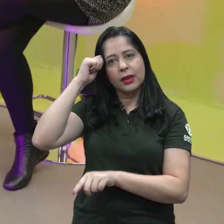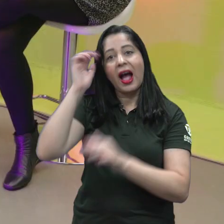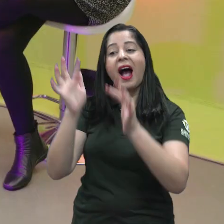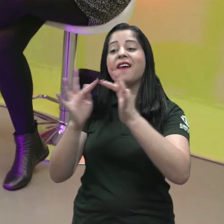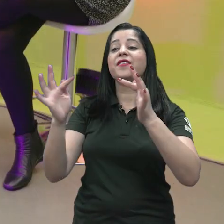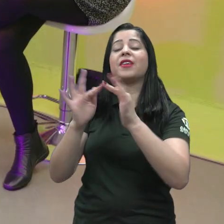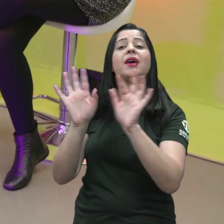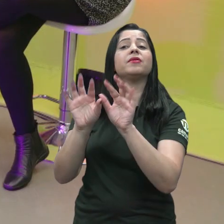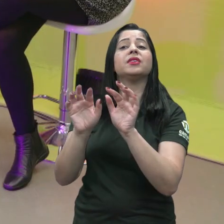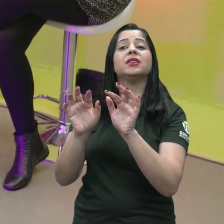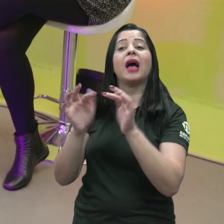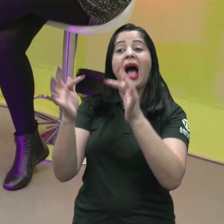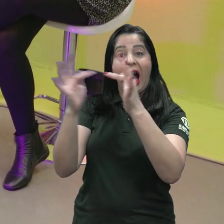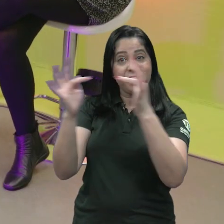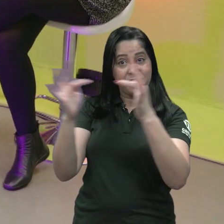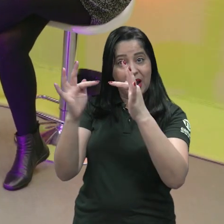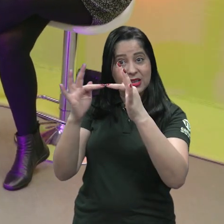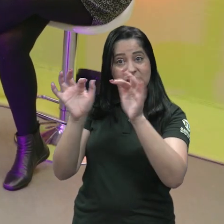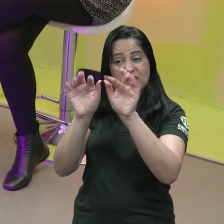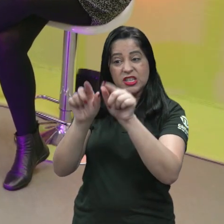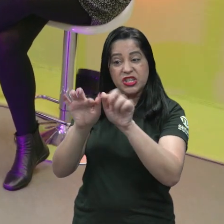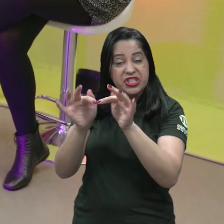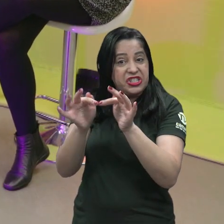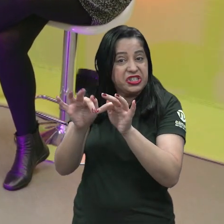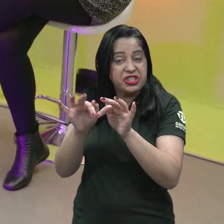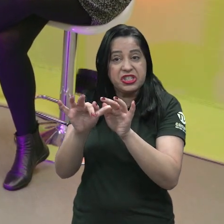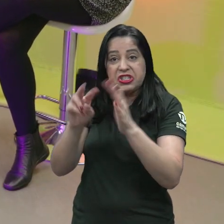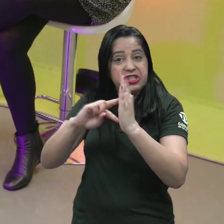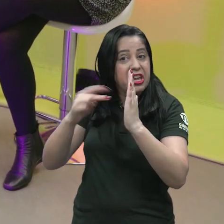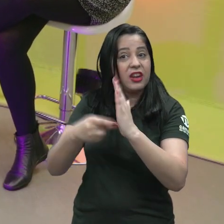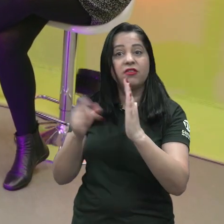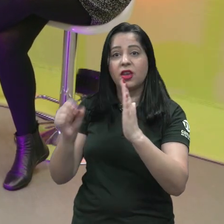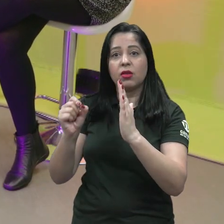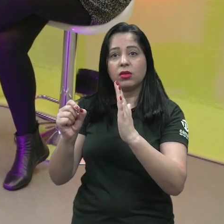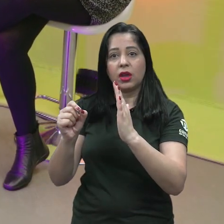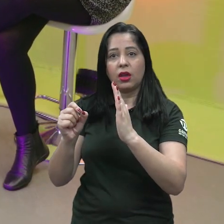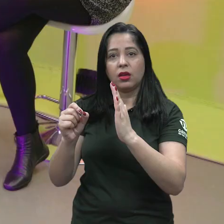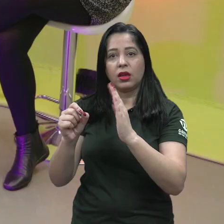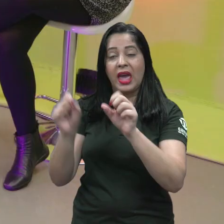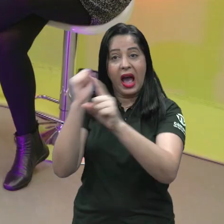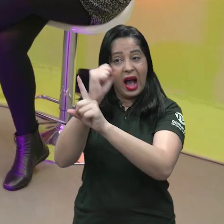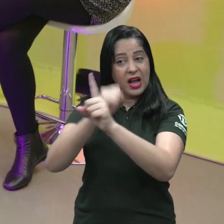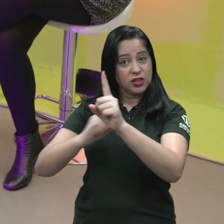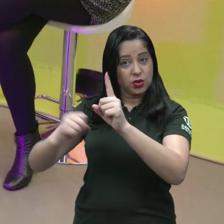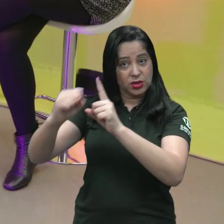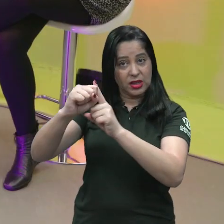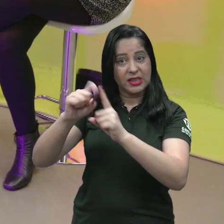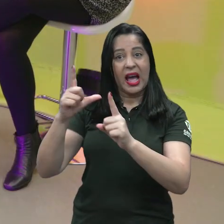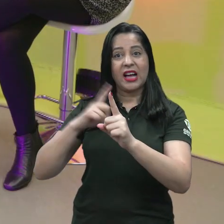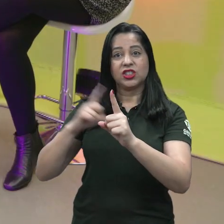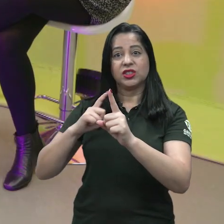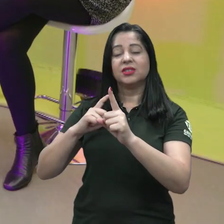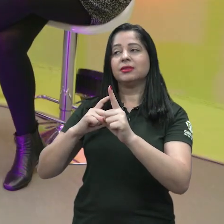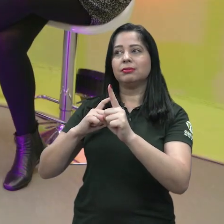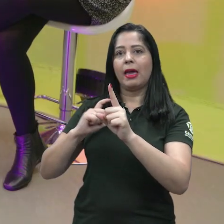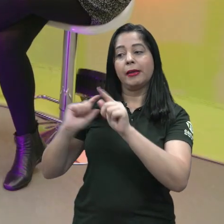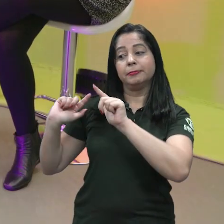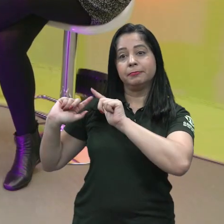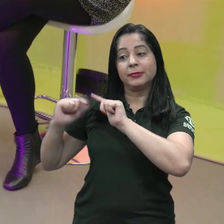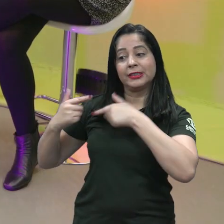que nós estamos numa estrutura social e racial, consequentemente, que